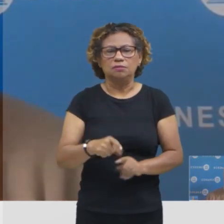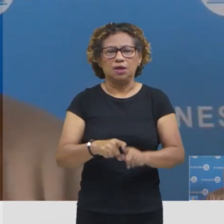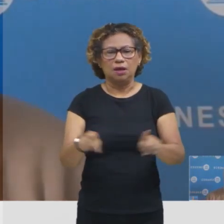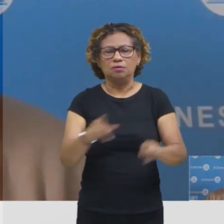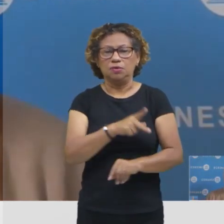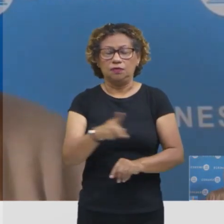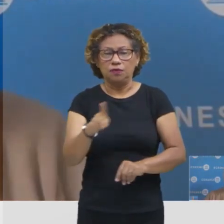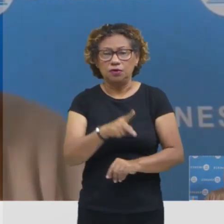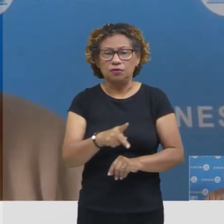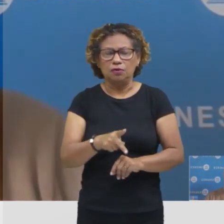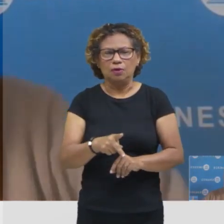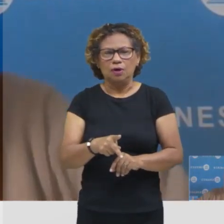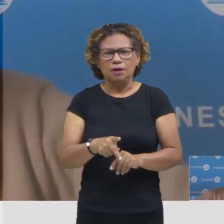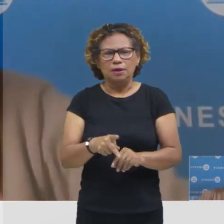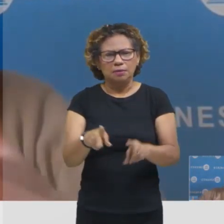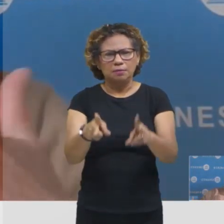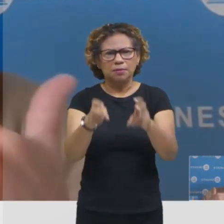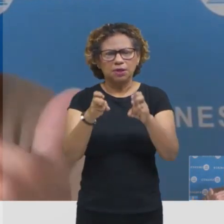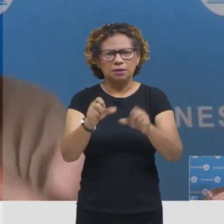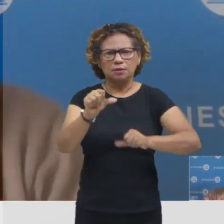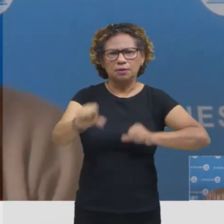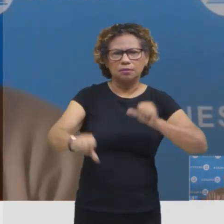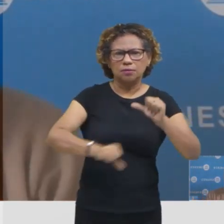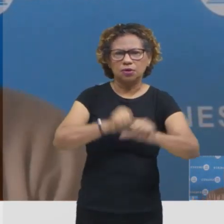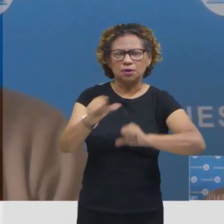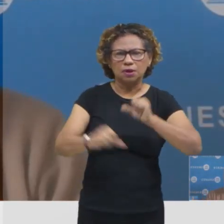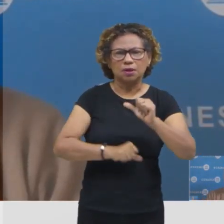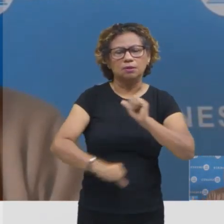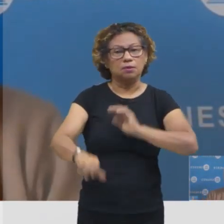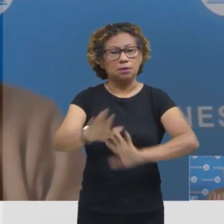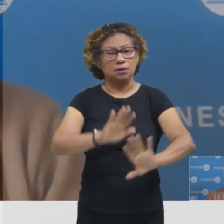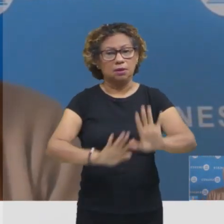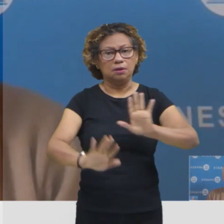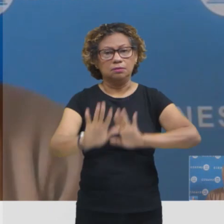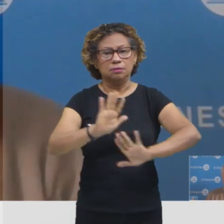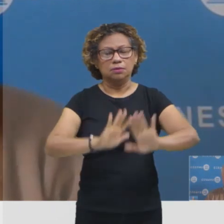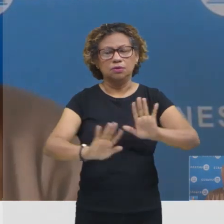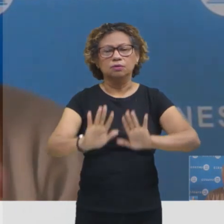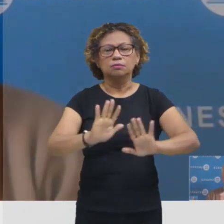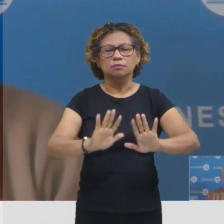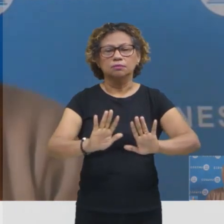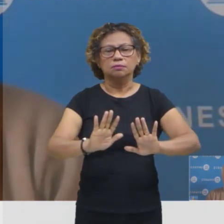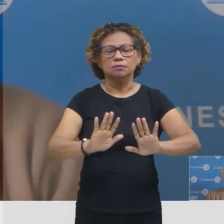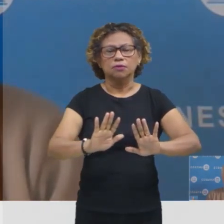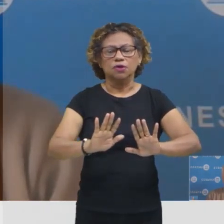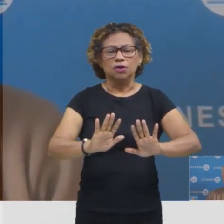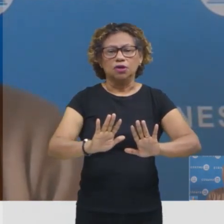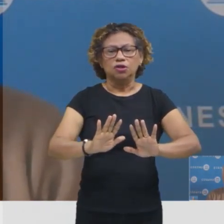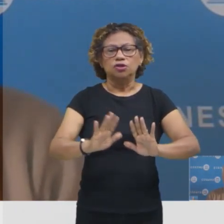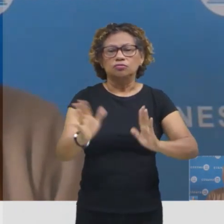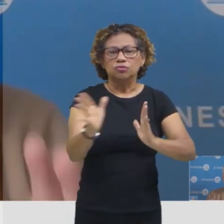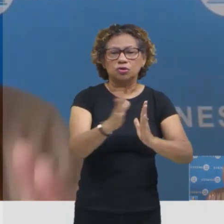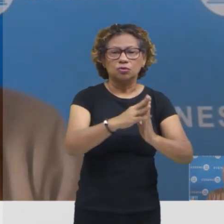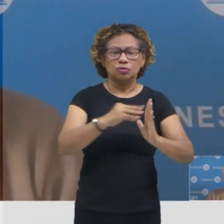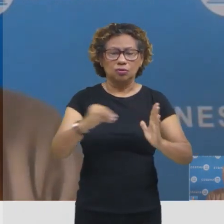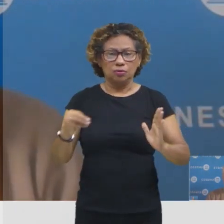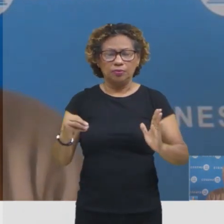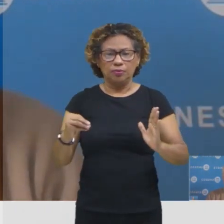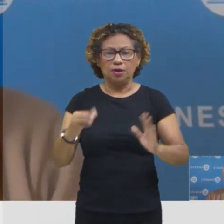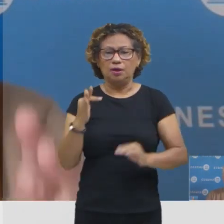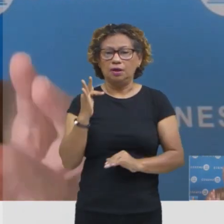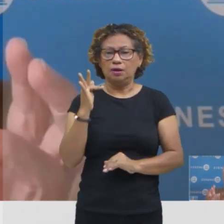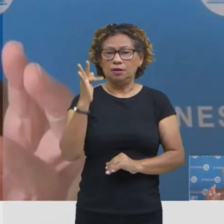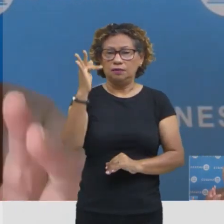esta mudança, mas com o cuidado de não reproduzir para o futuro o que é